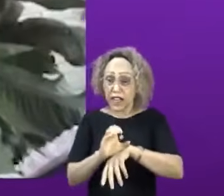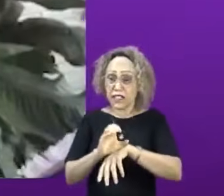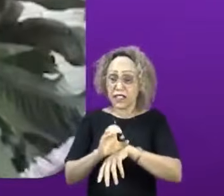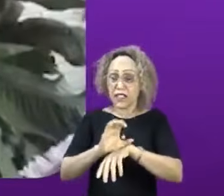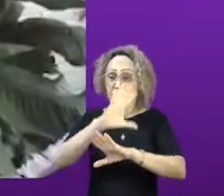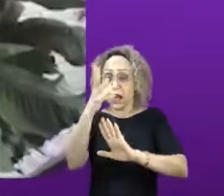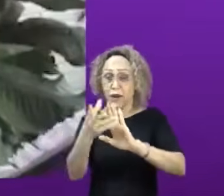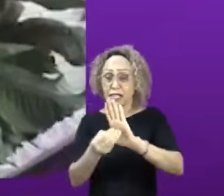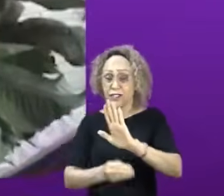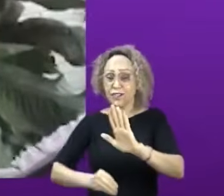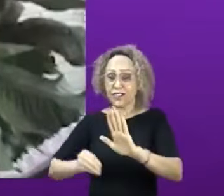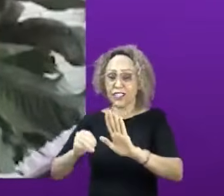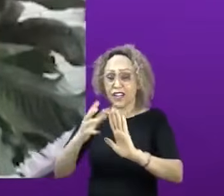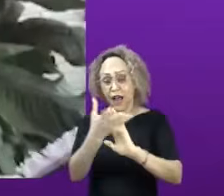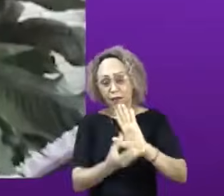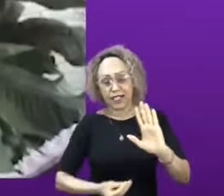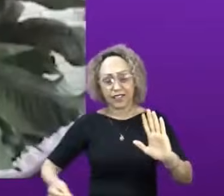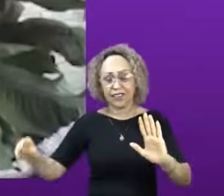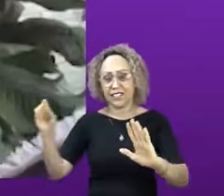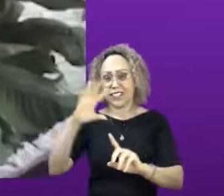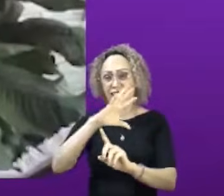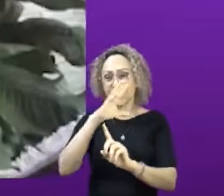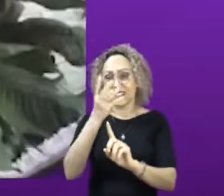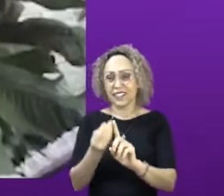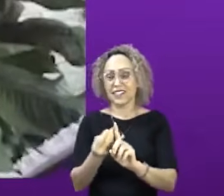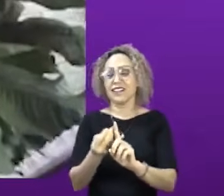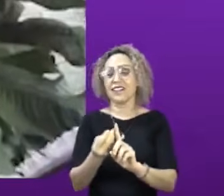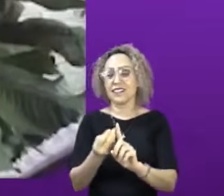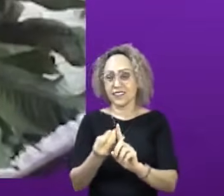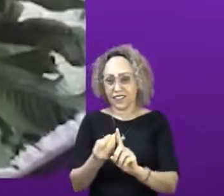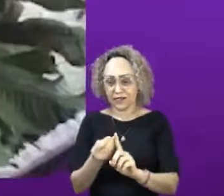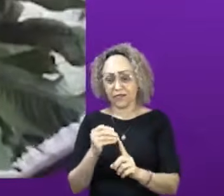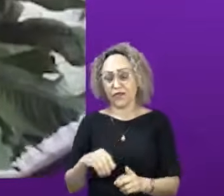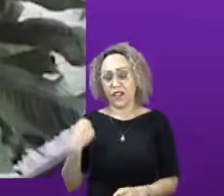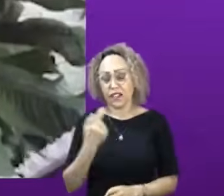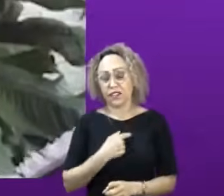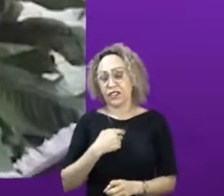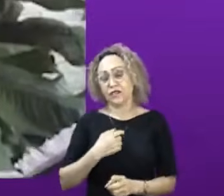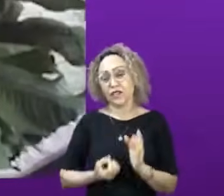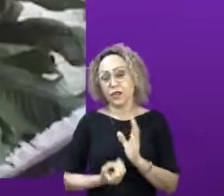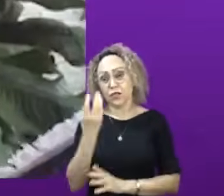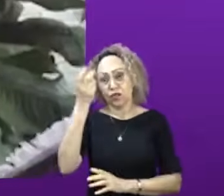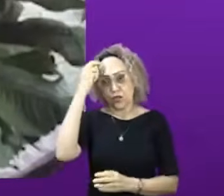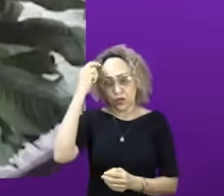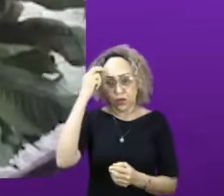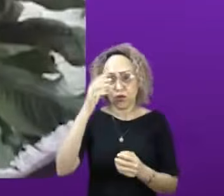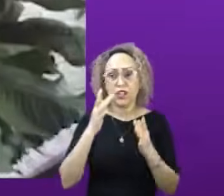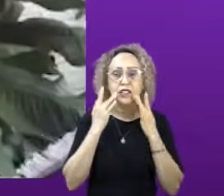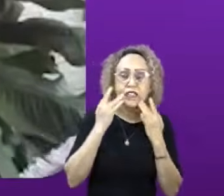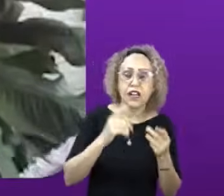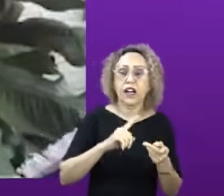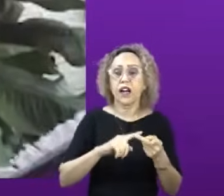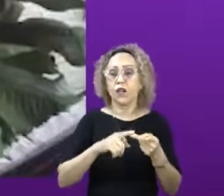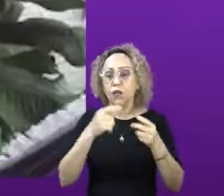isso é de extrema importância para a gente que faz cultura aqui no Norte, seja teatral, seja musical, seja literária,